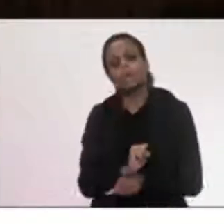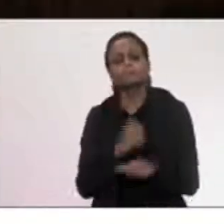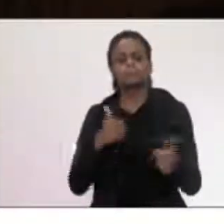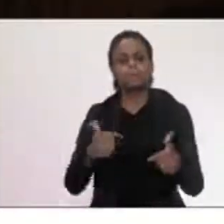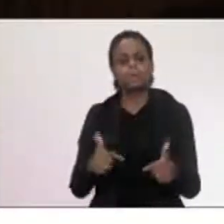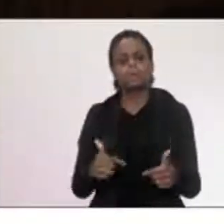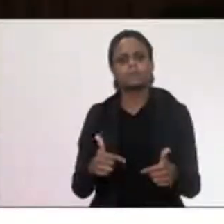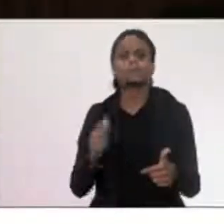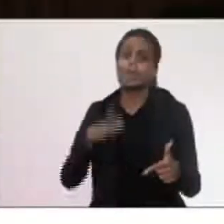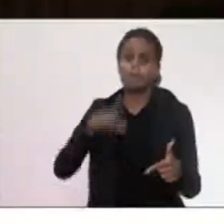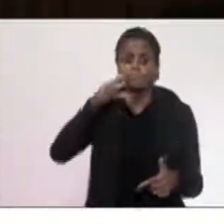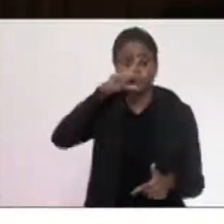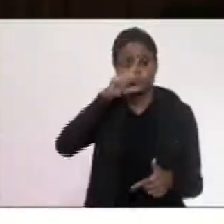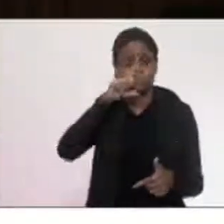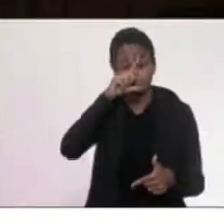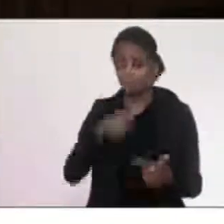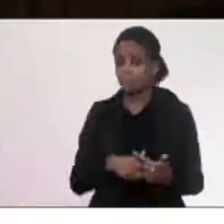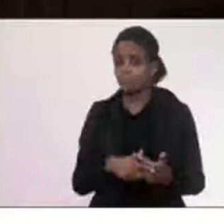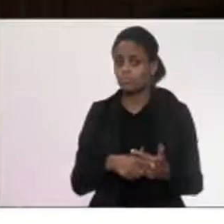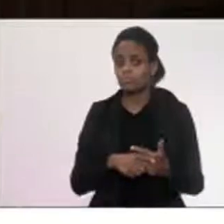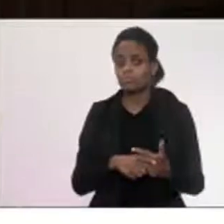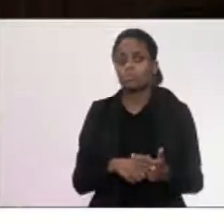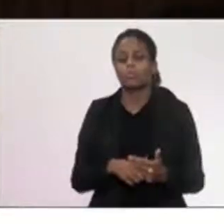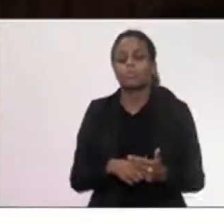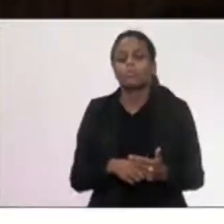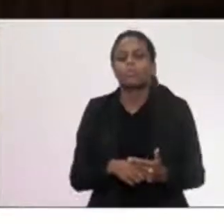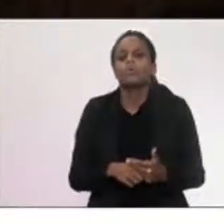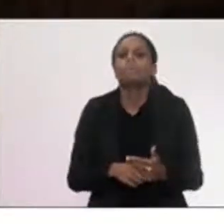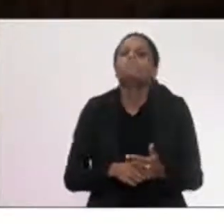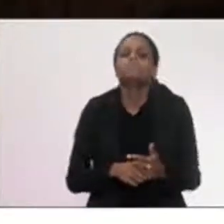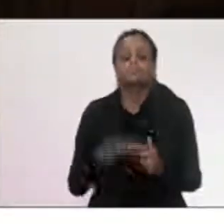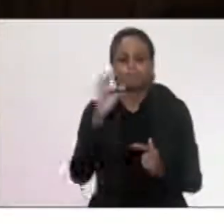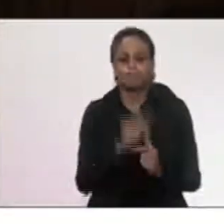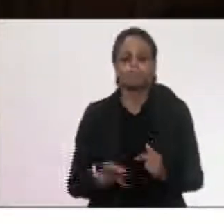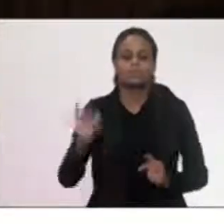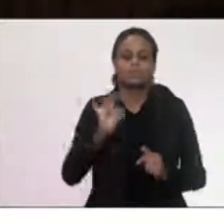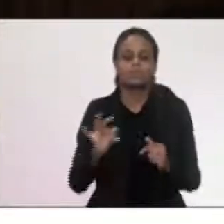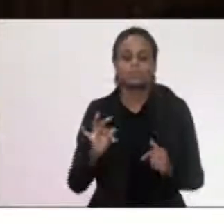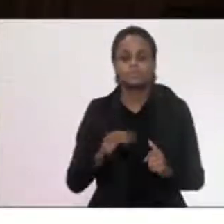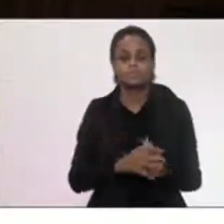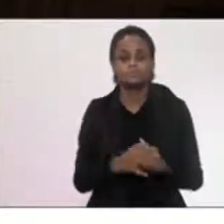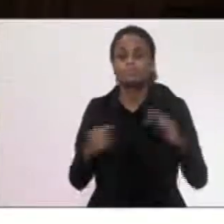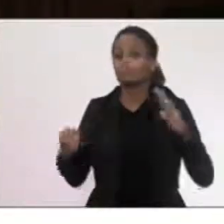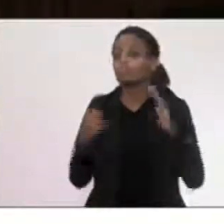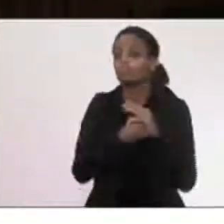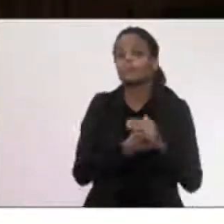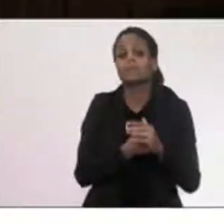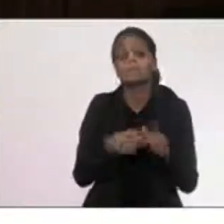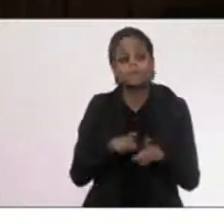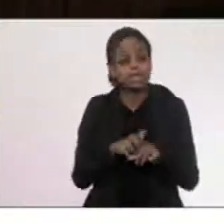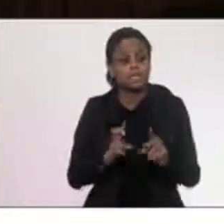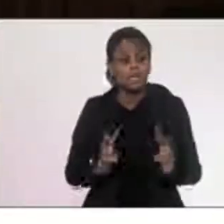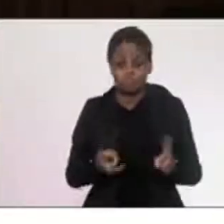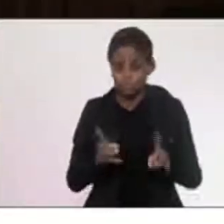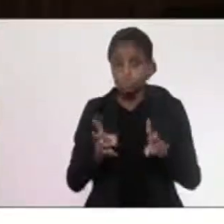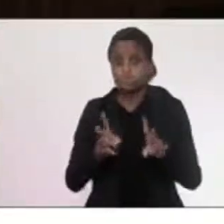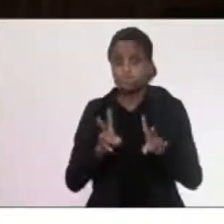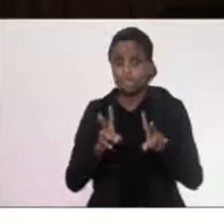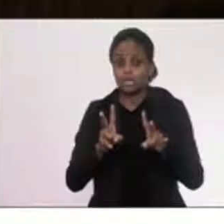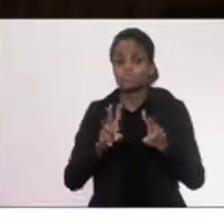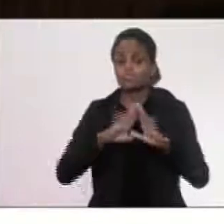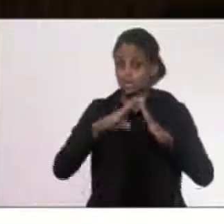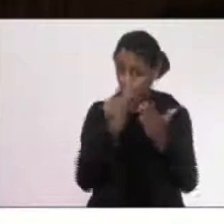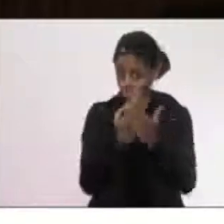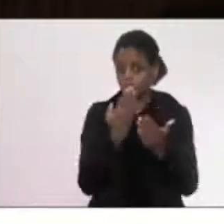grande perigo para o funcionamento das nossas instituições de ensino. E isso impacta não só a continuidade das atividades acadêmicas e o futuro